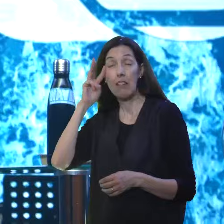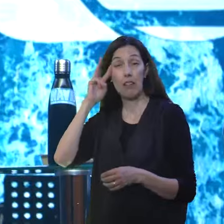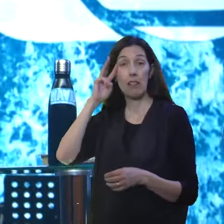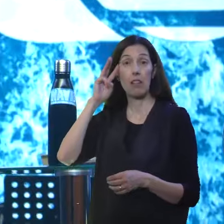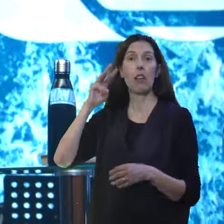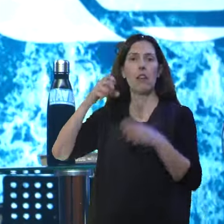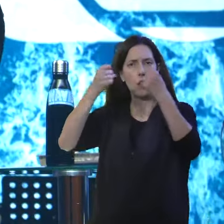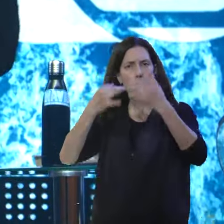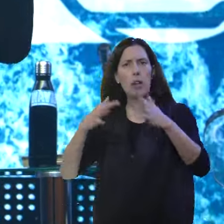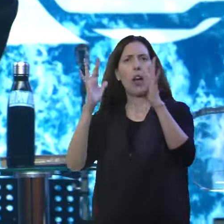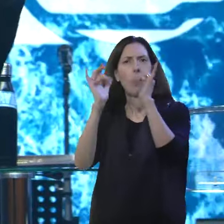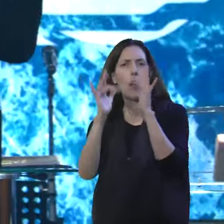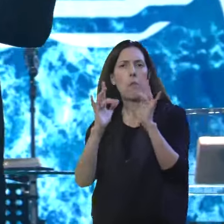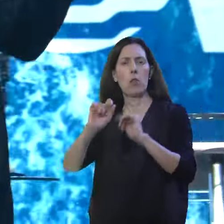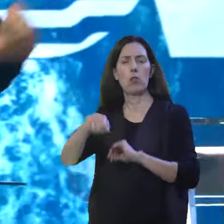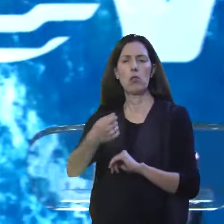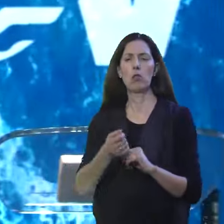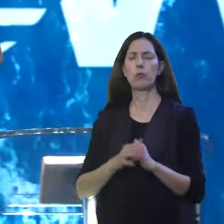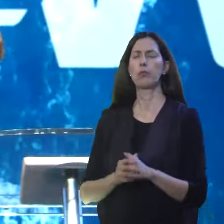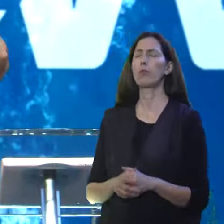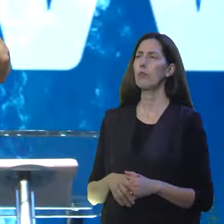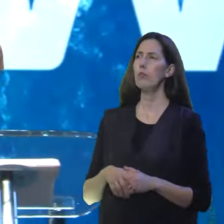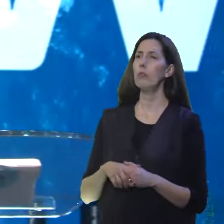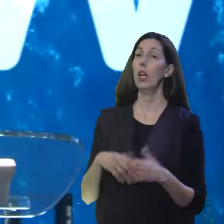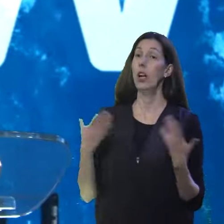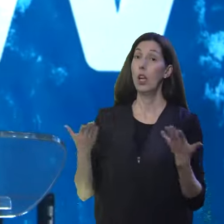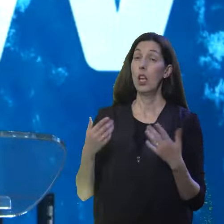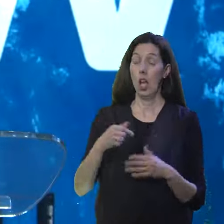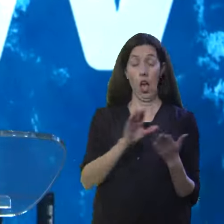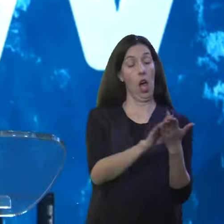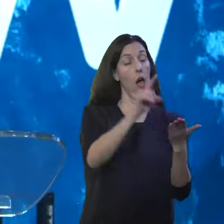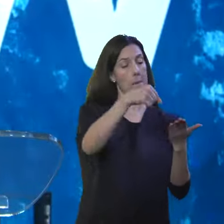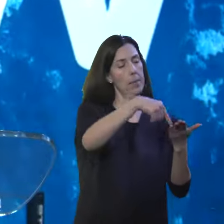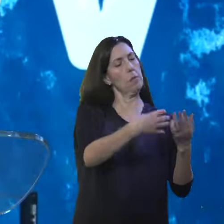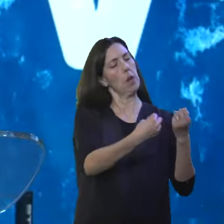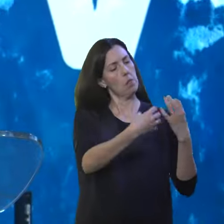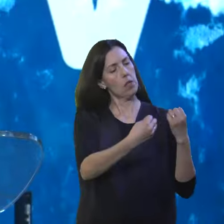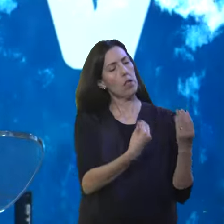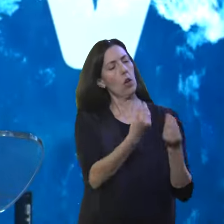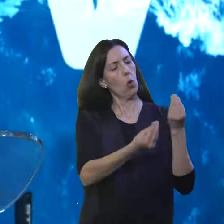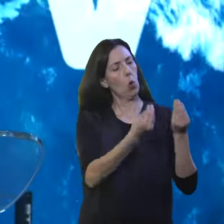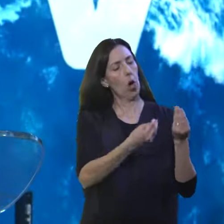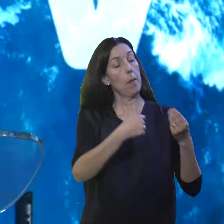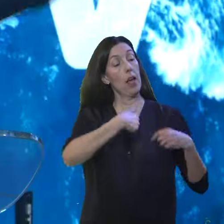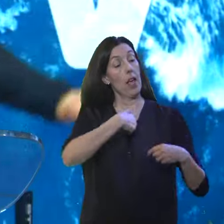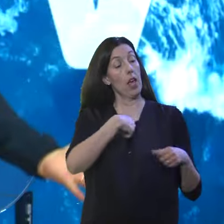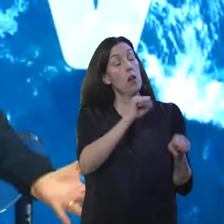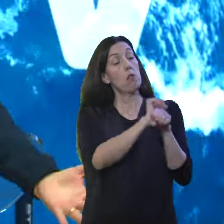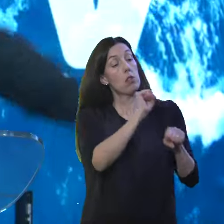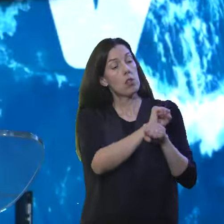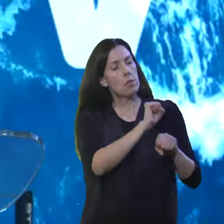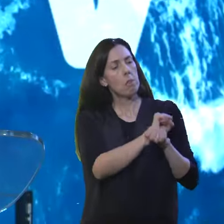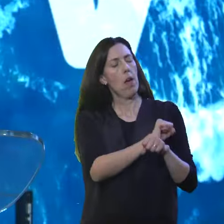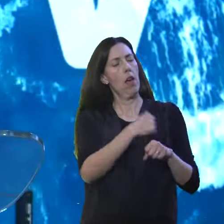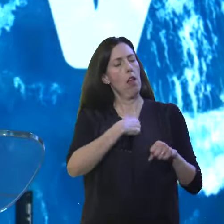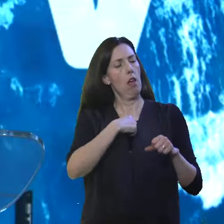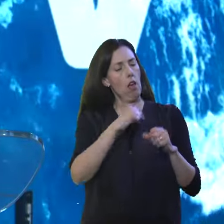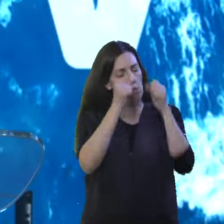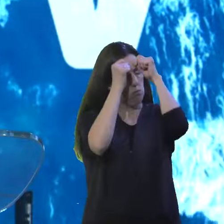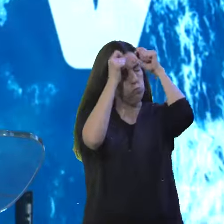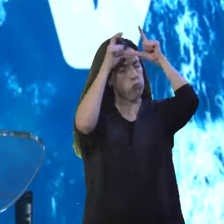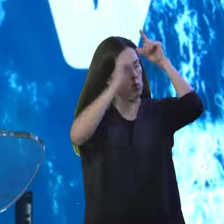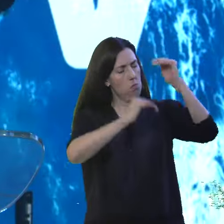de eu fazer o que a palavra de Deus me ensina sobre namoro, que é eu me tornar um homem de Deus, esperar uma mulher de Deus, ver a bênção